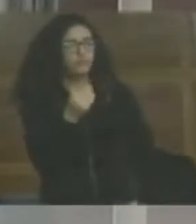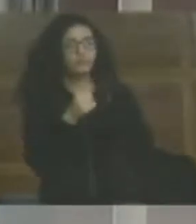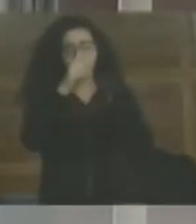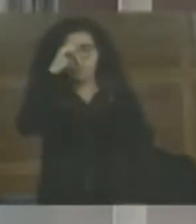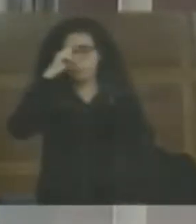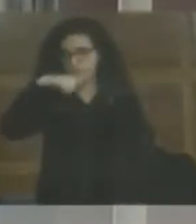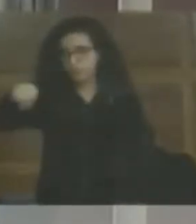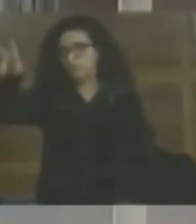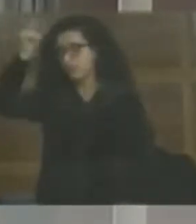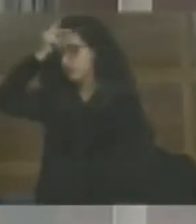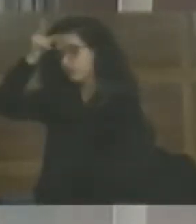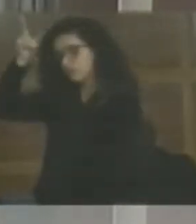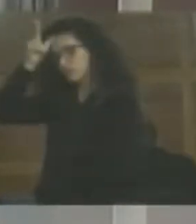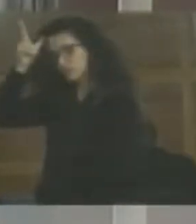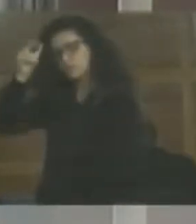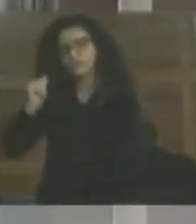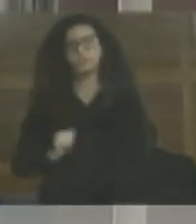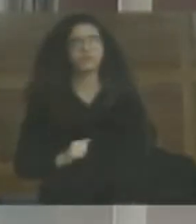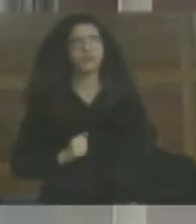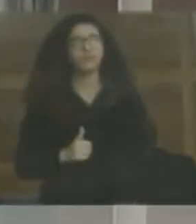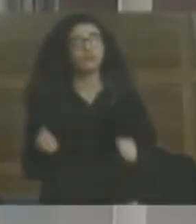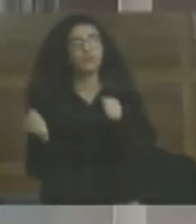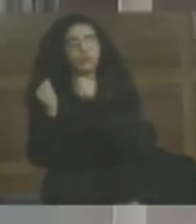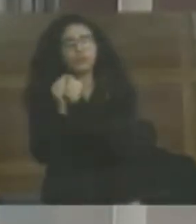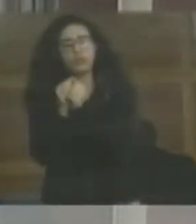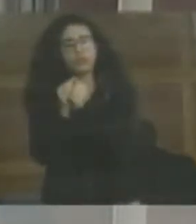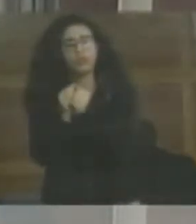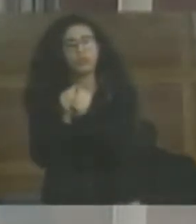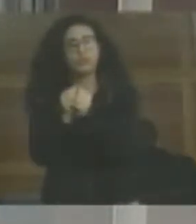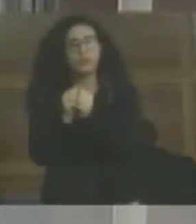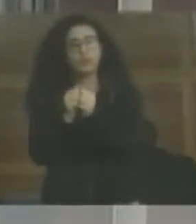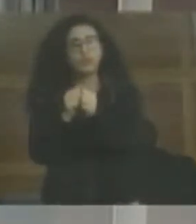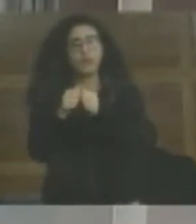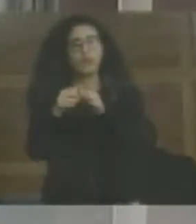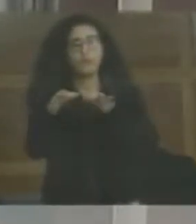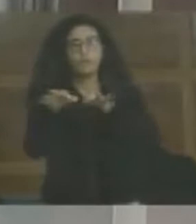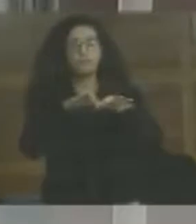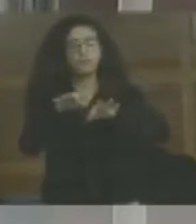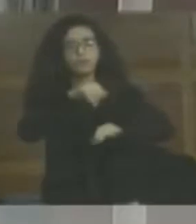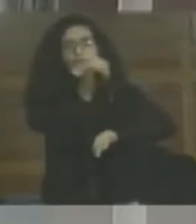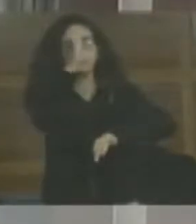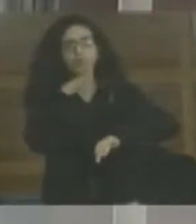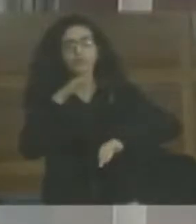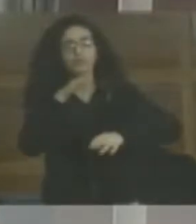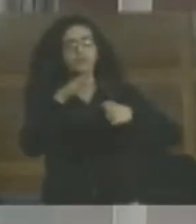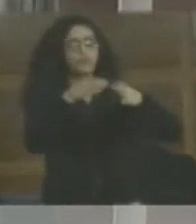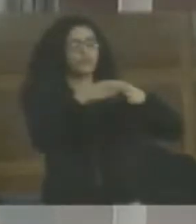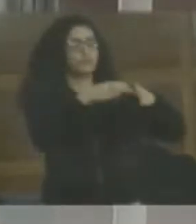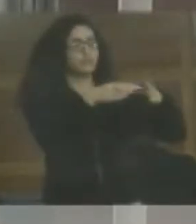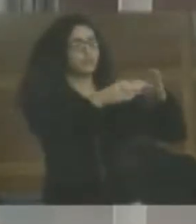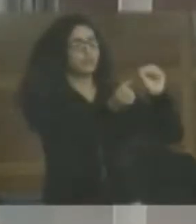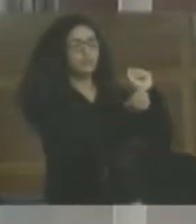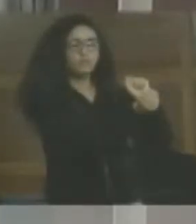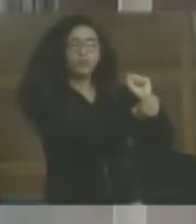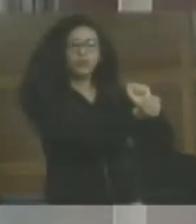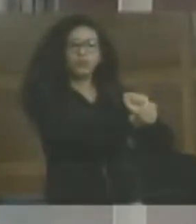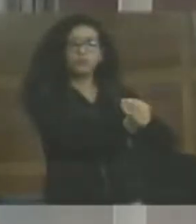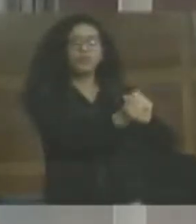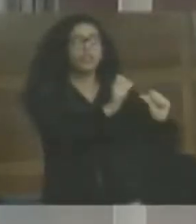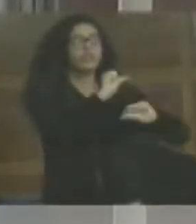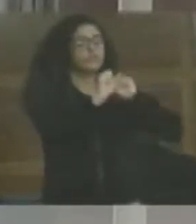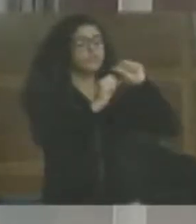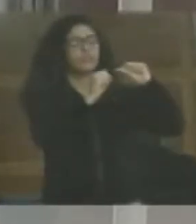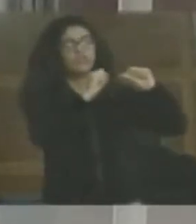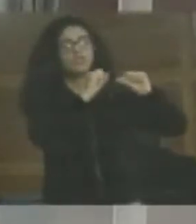encaminhado ao prefeito municipal para que interceda junto ao programa Brasil Quilombola, solicitando a transformação da Escola Municipal